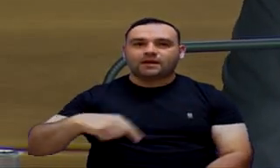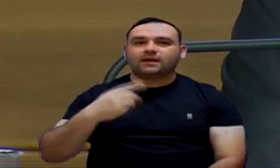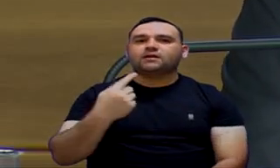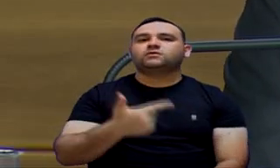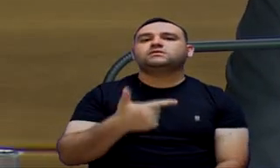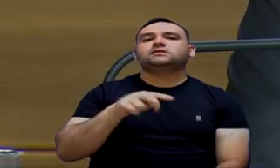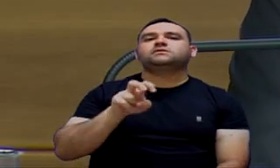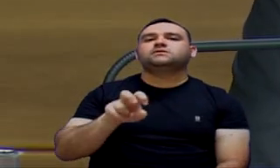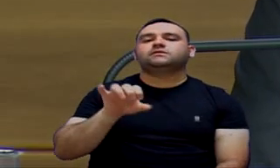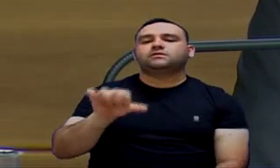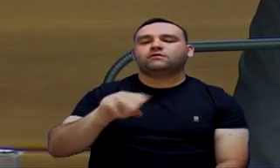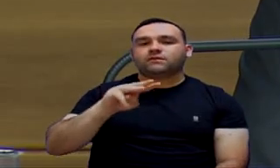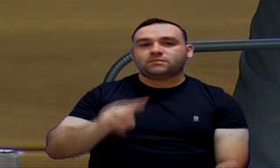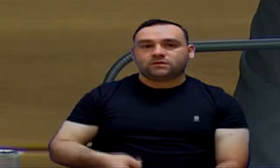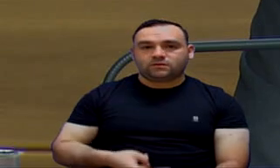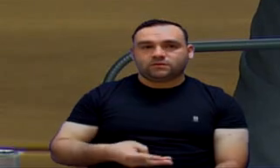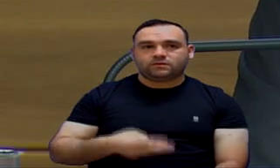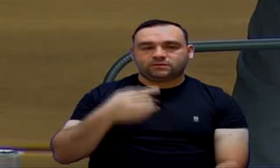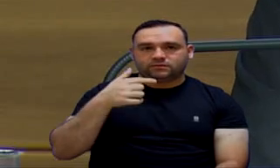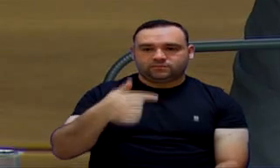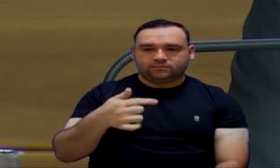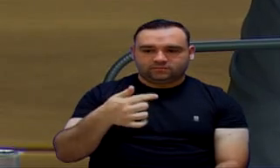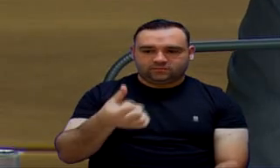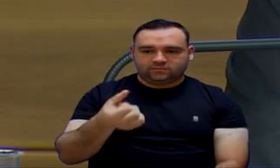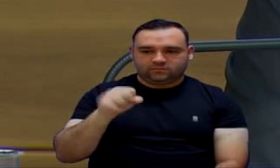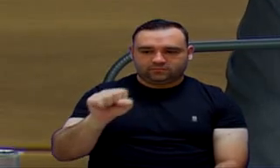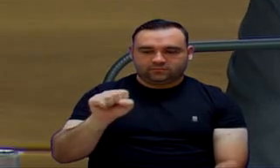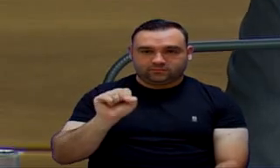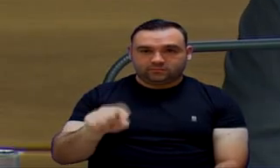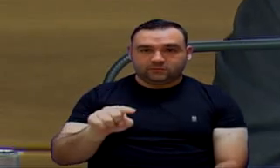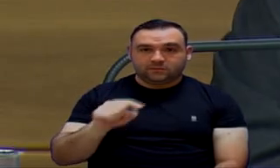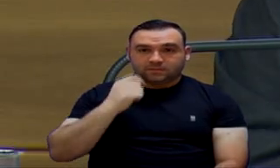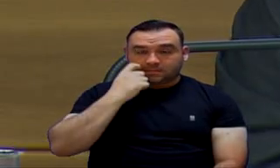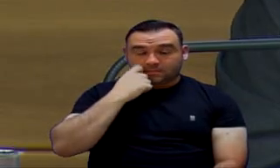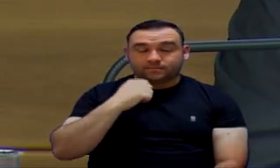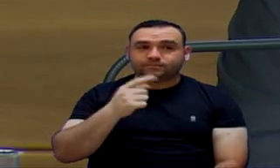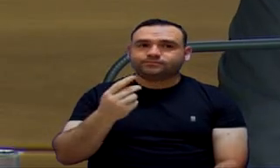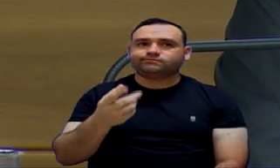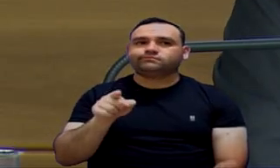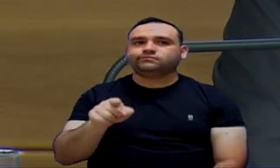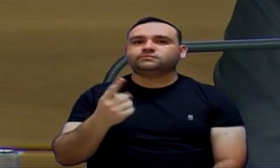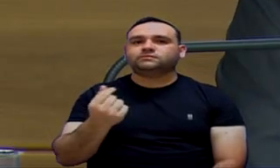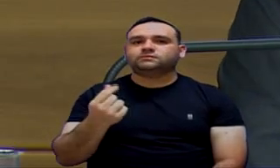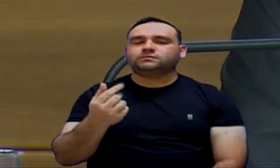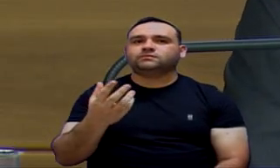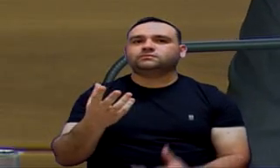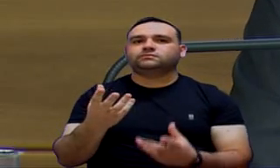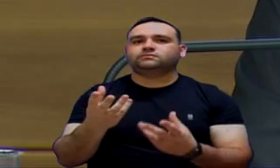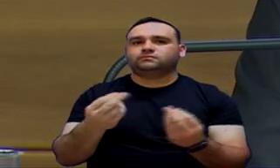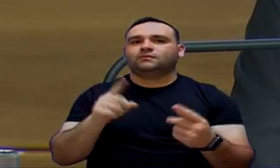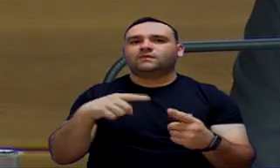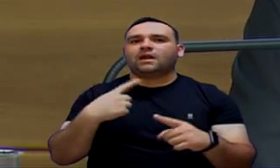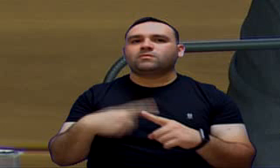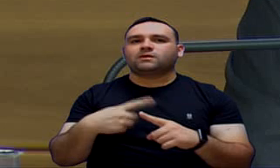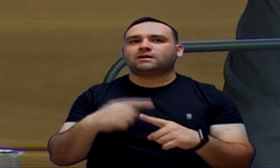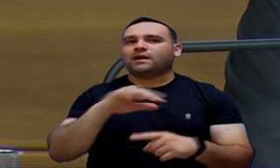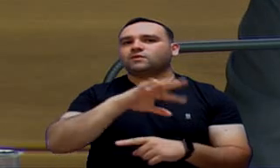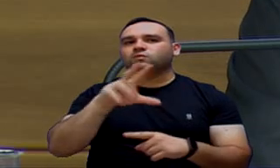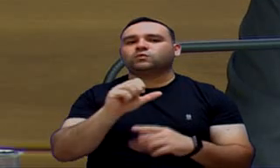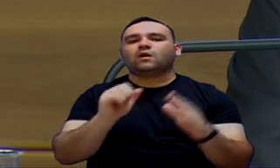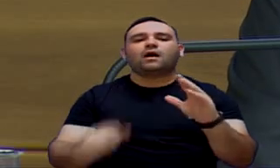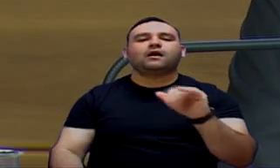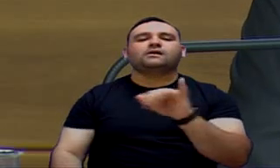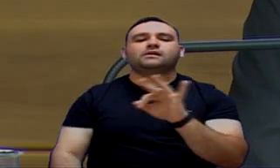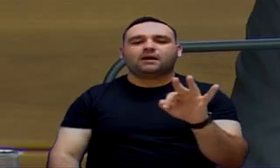259 milhões 778 né boa parte disso é praticamente toda